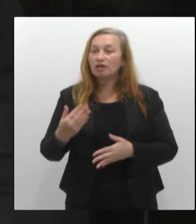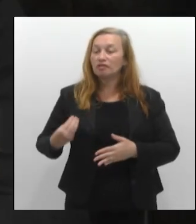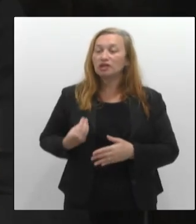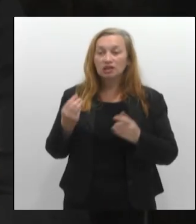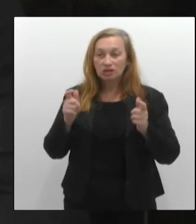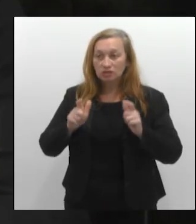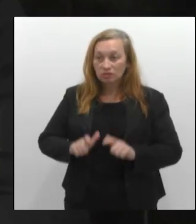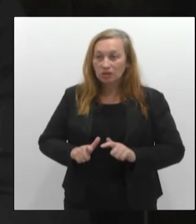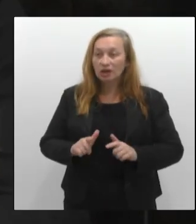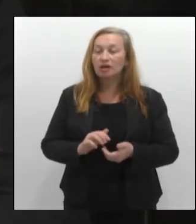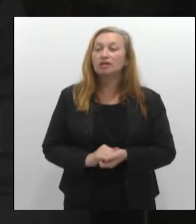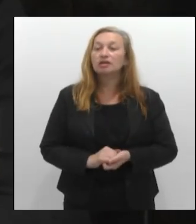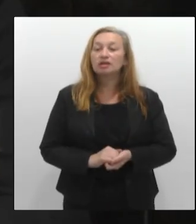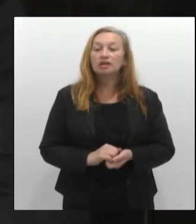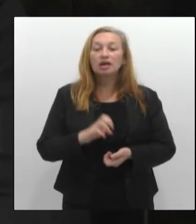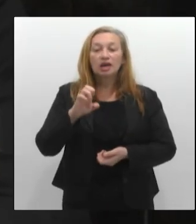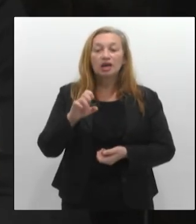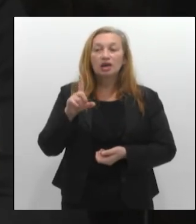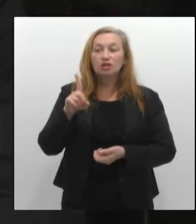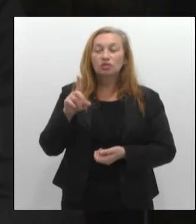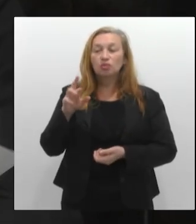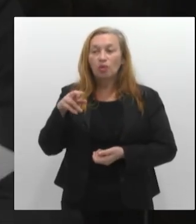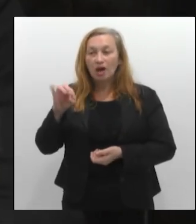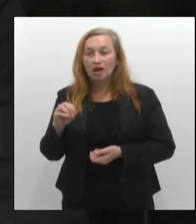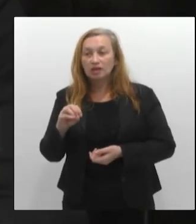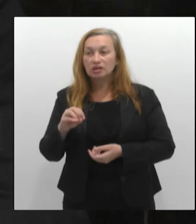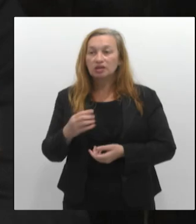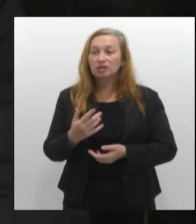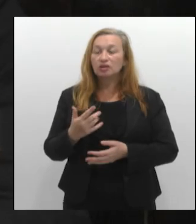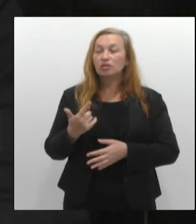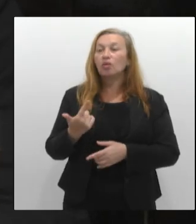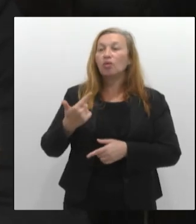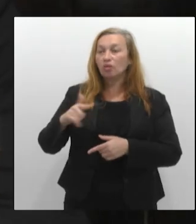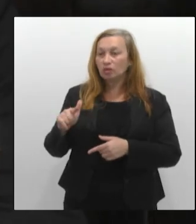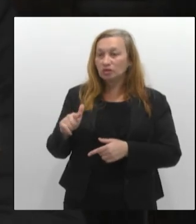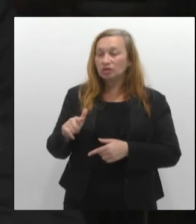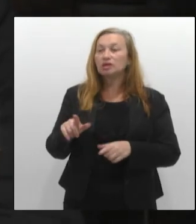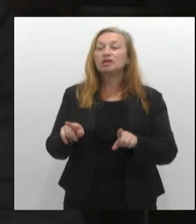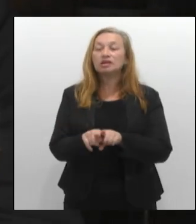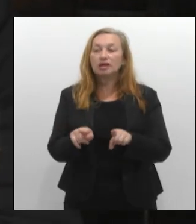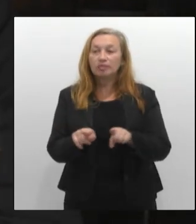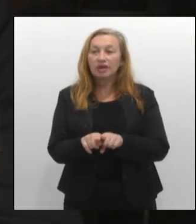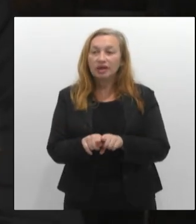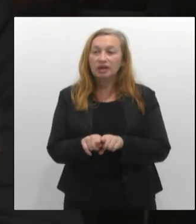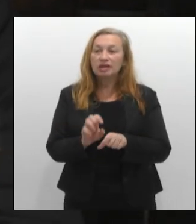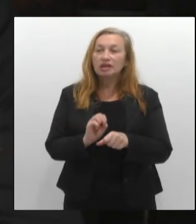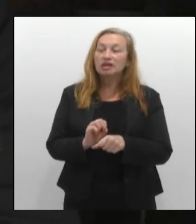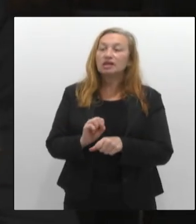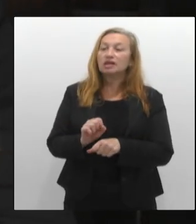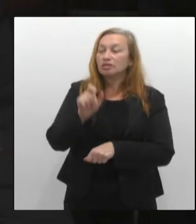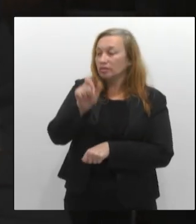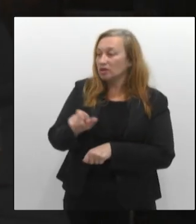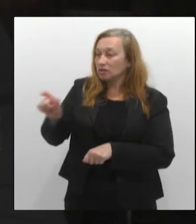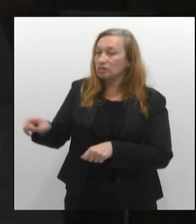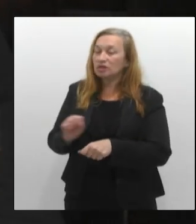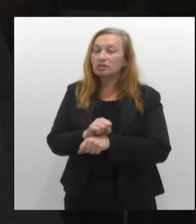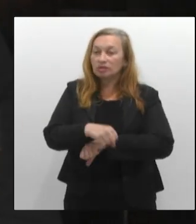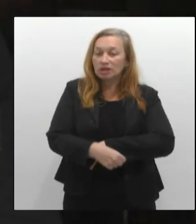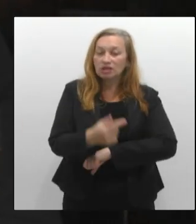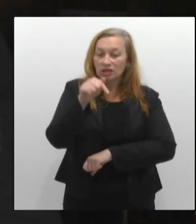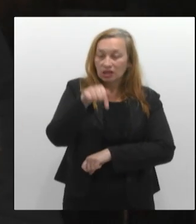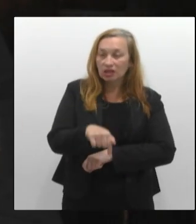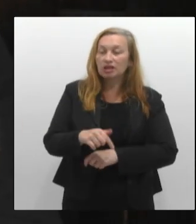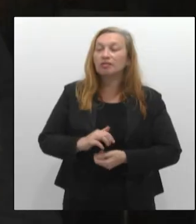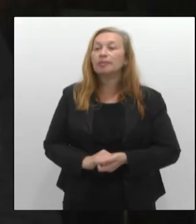presentes, Padre Eduardo Douglas, os demais formadores e também seminaristas que estão aqui, uma alegria de poder estar contando com